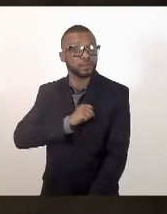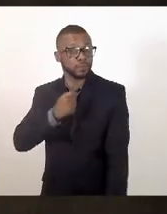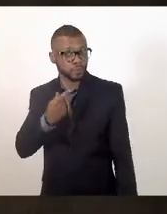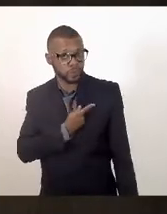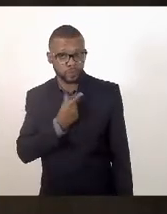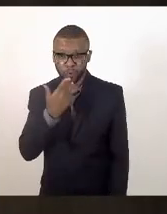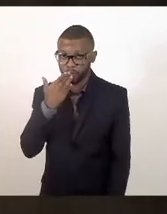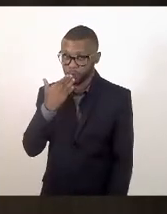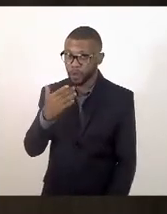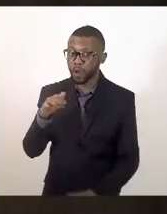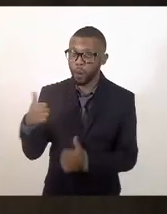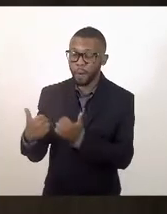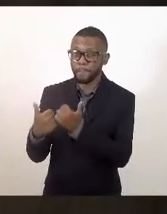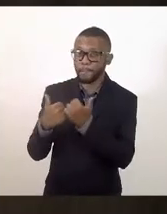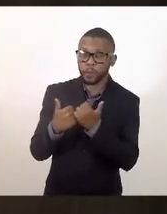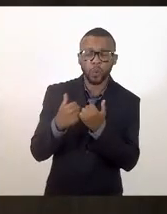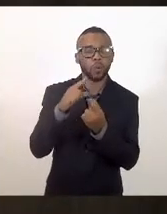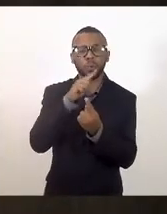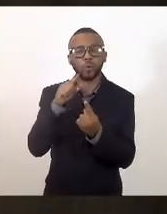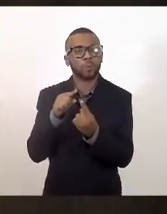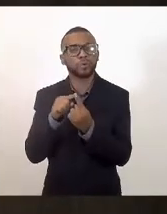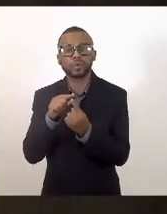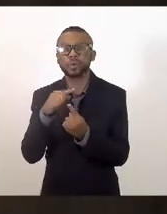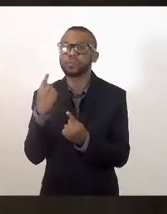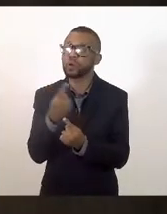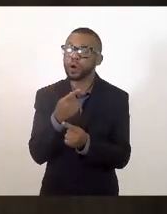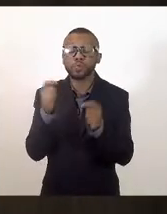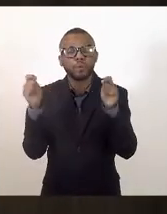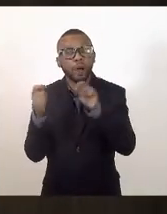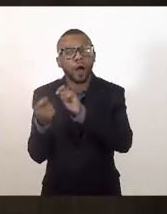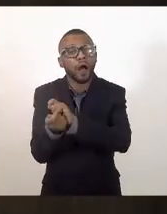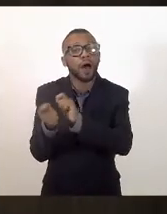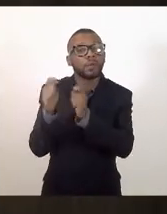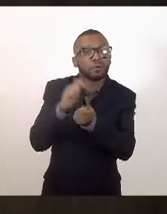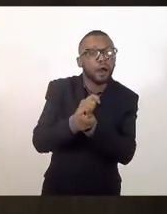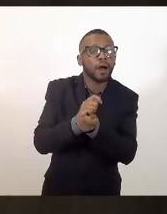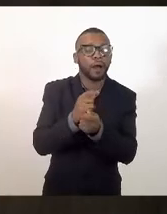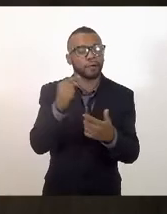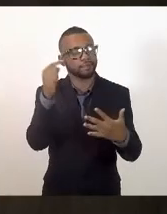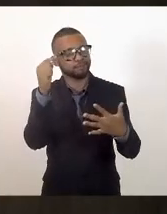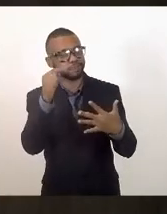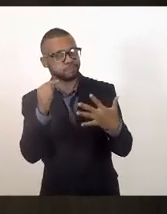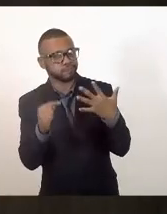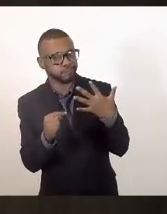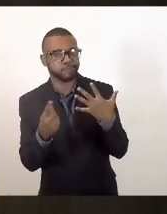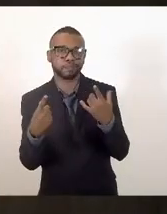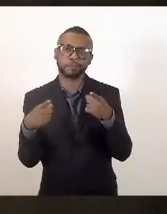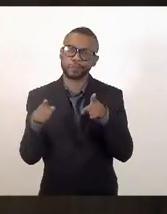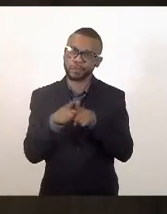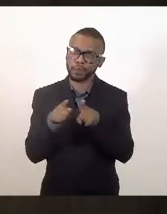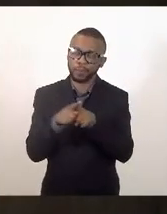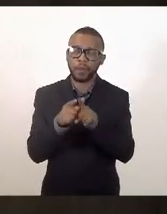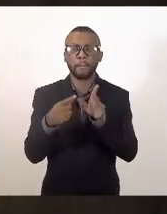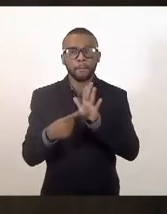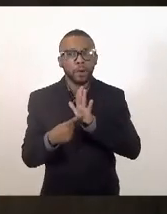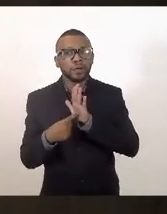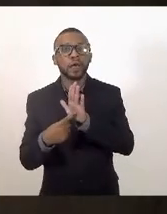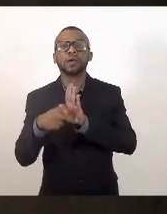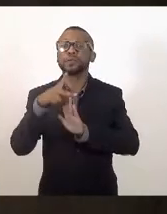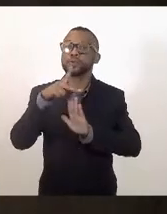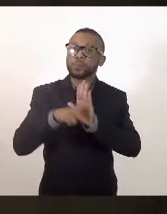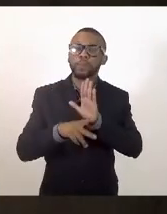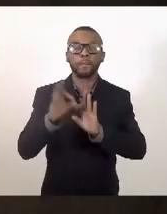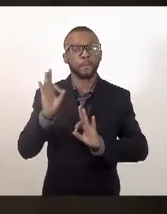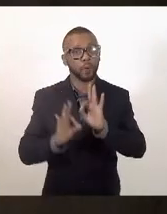um apoio, né, no sentido de que nós possamos adequar e até mesmo levar esse projeto, porque São Gonçalo é uma das